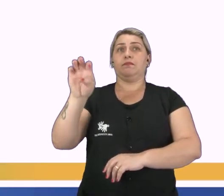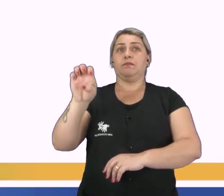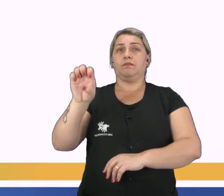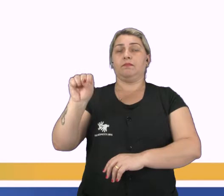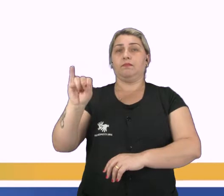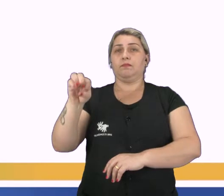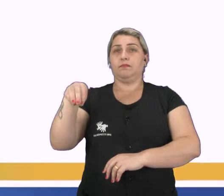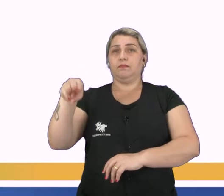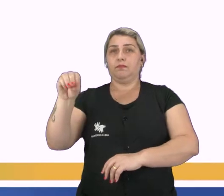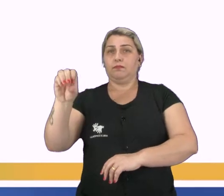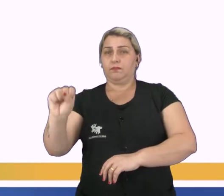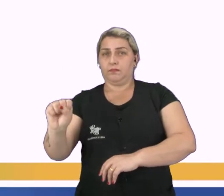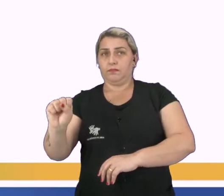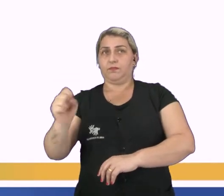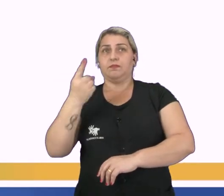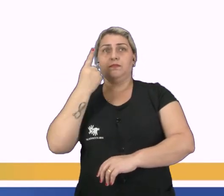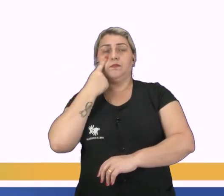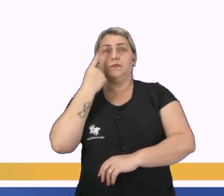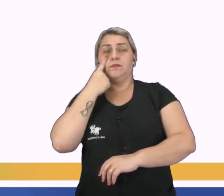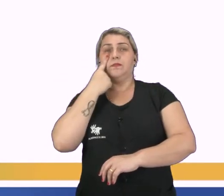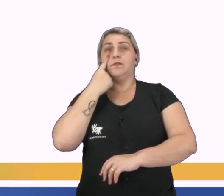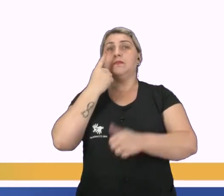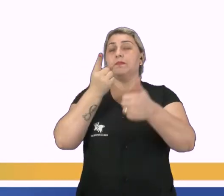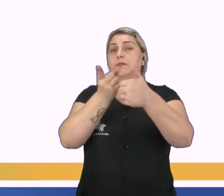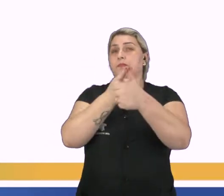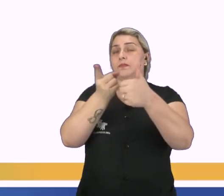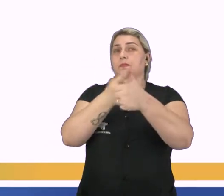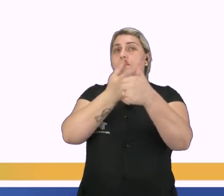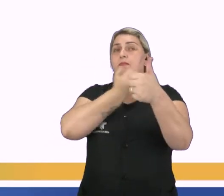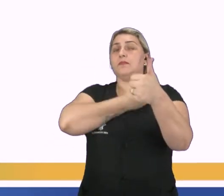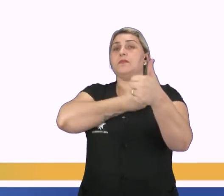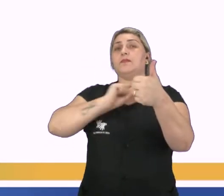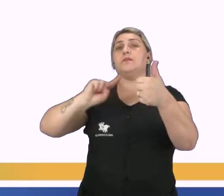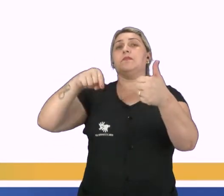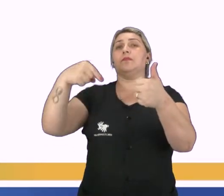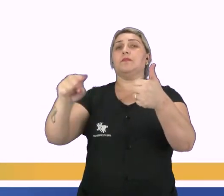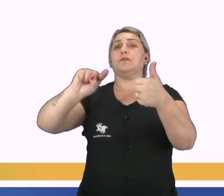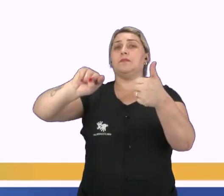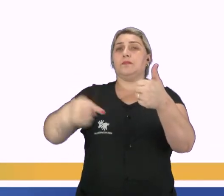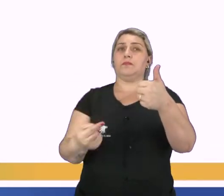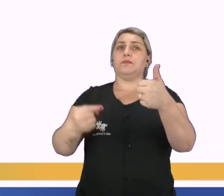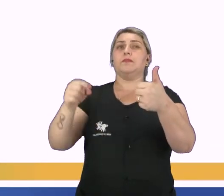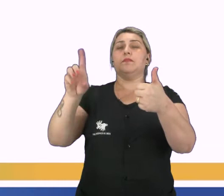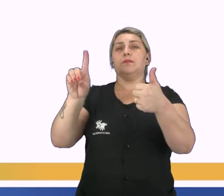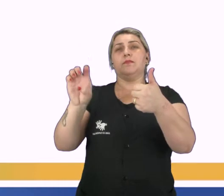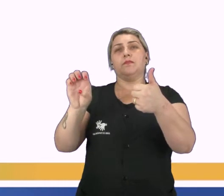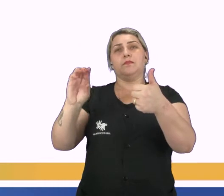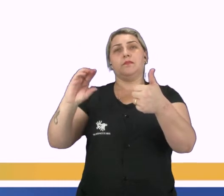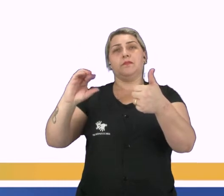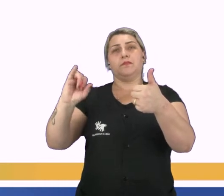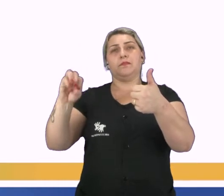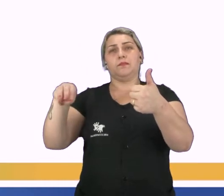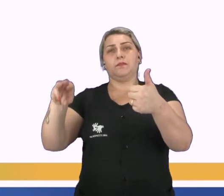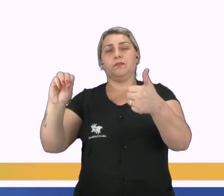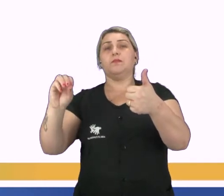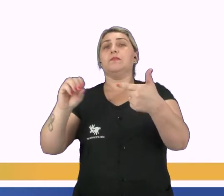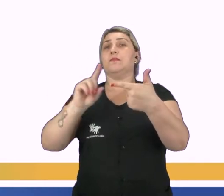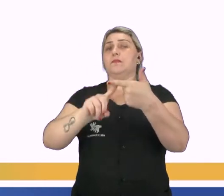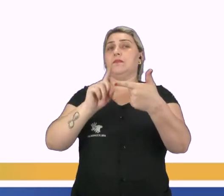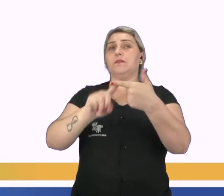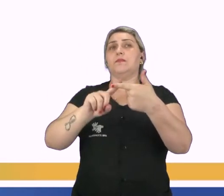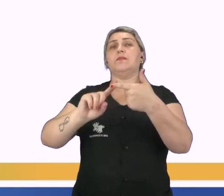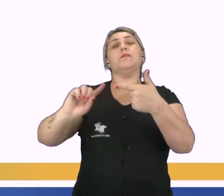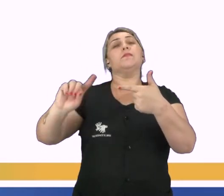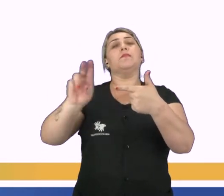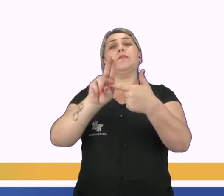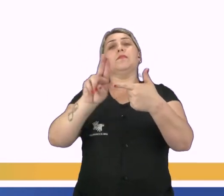de centésimo. Observe, o primeiro número após a vírgula nós chamamos de décimo. O segundo de